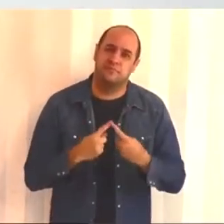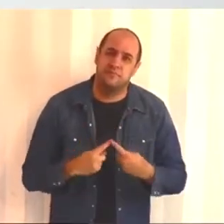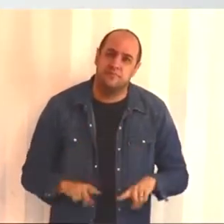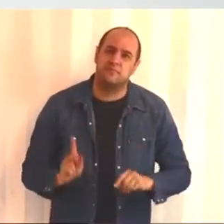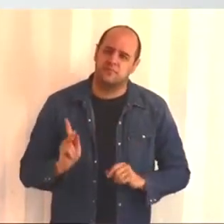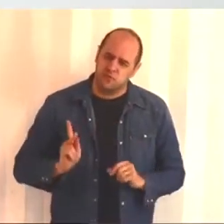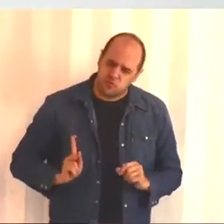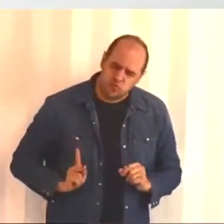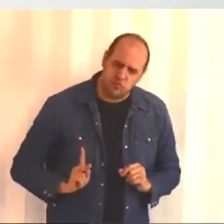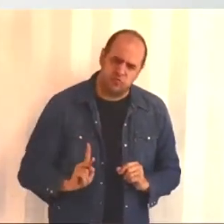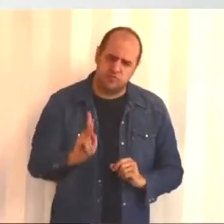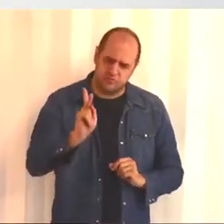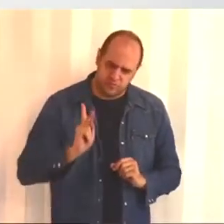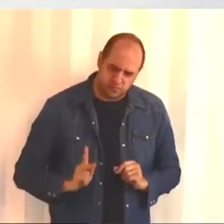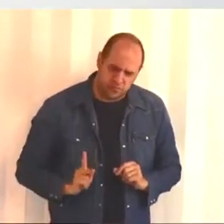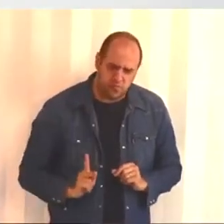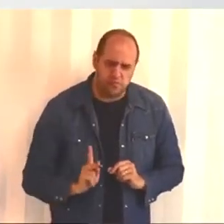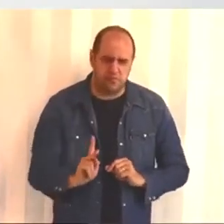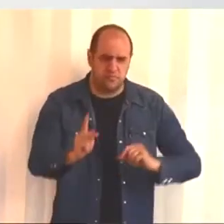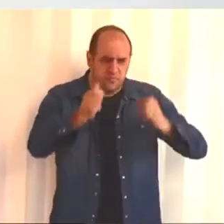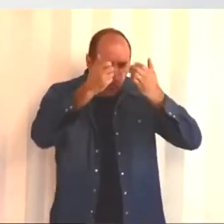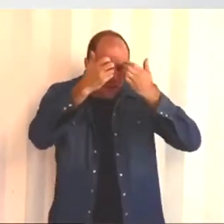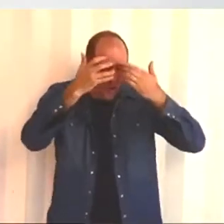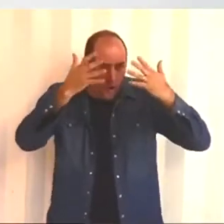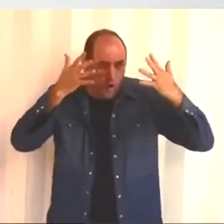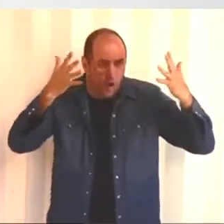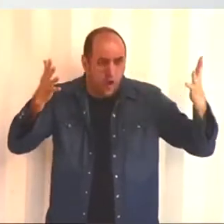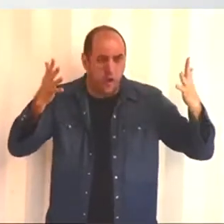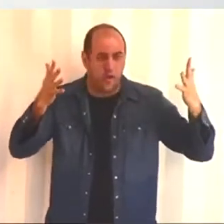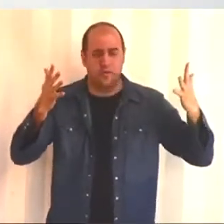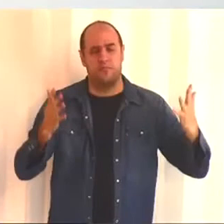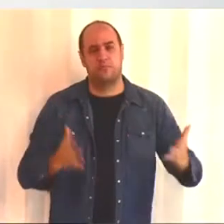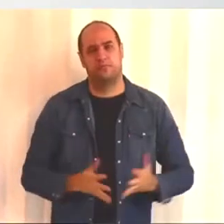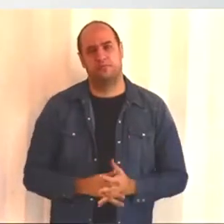dizendo que o Senhor abre os olhos aos cegos.